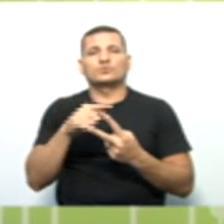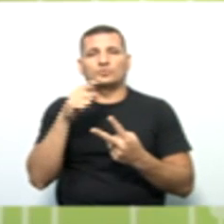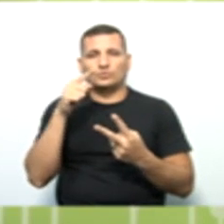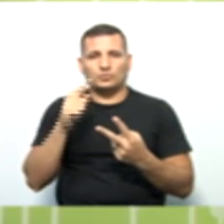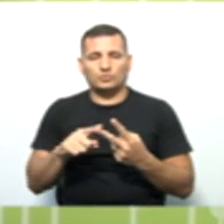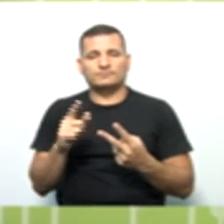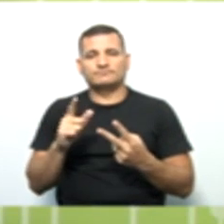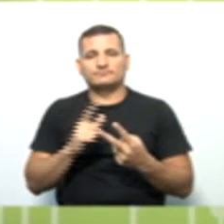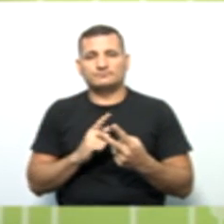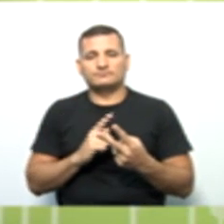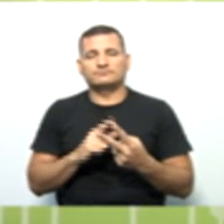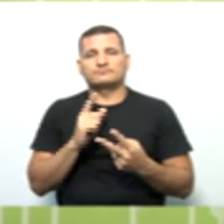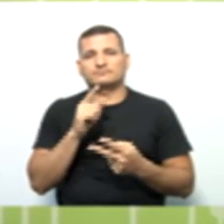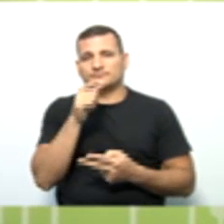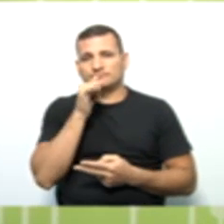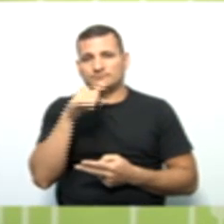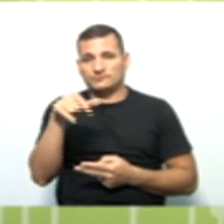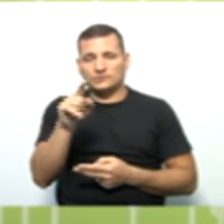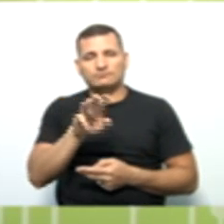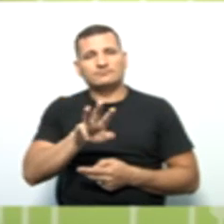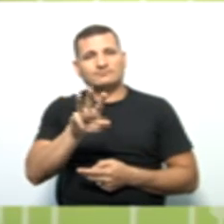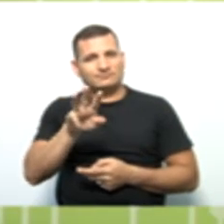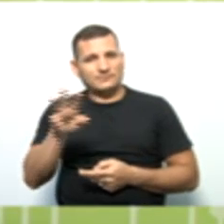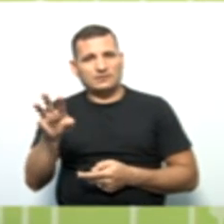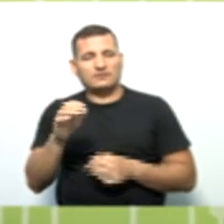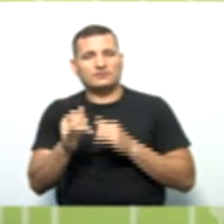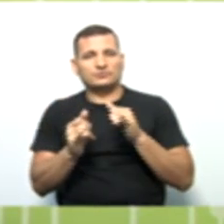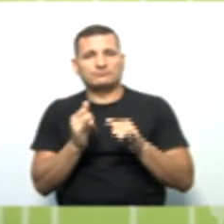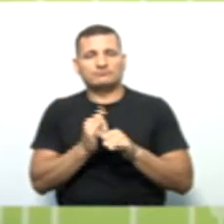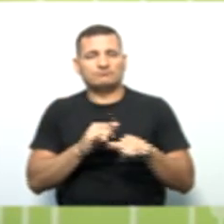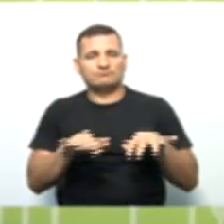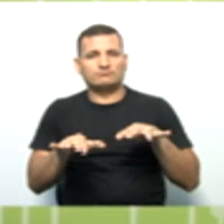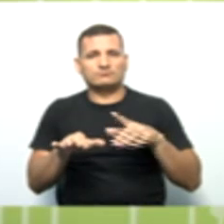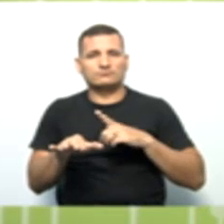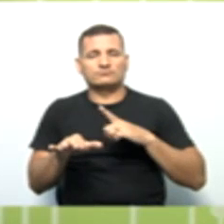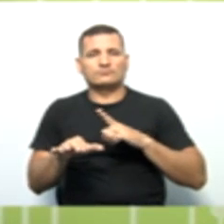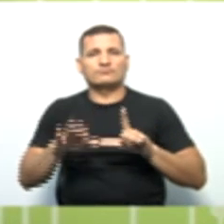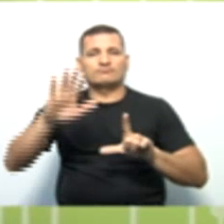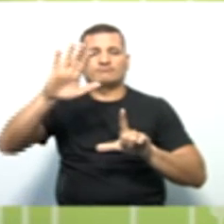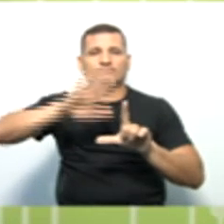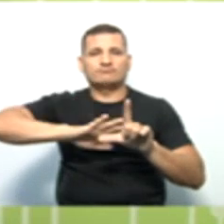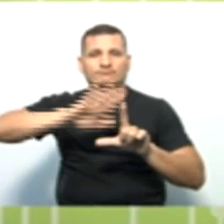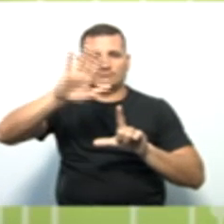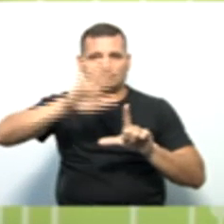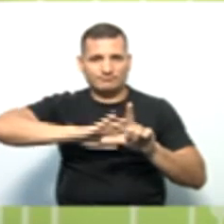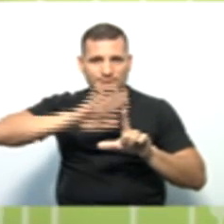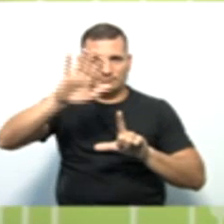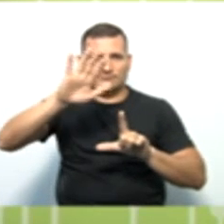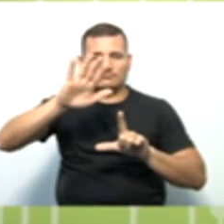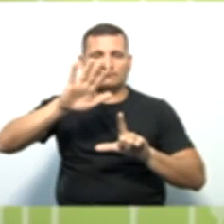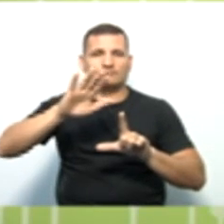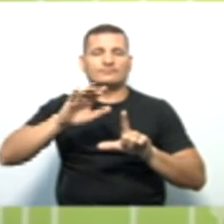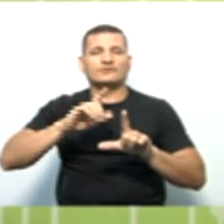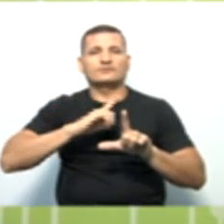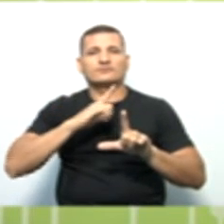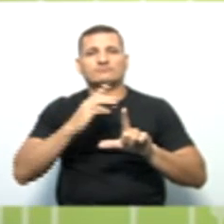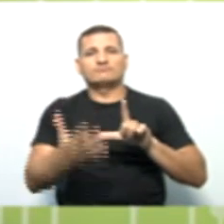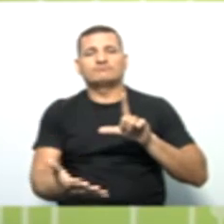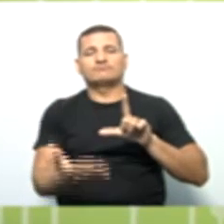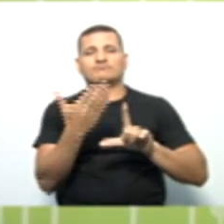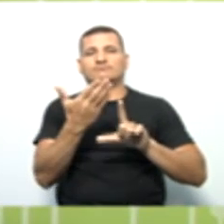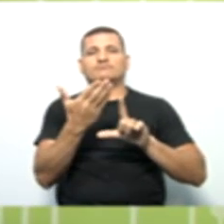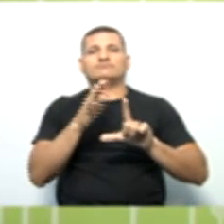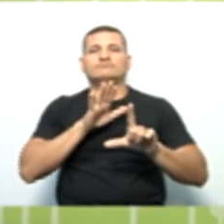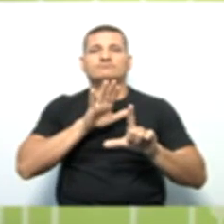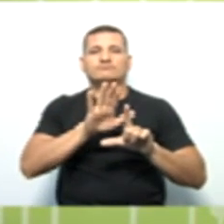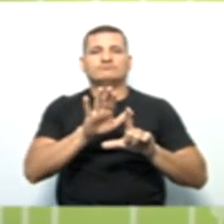que vão codificar para a internet, né? A gente costuma falar que a gente tem o front-end e o back-end, né? Esse front-end é